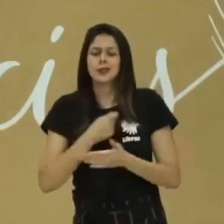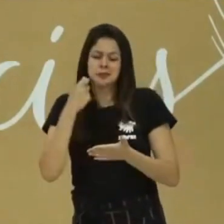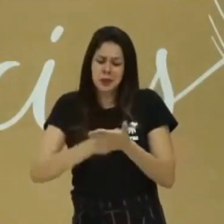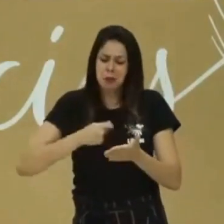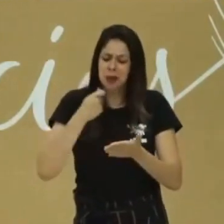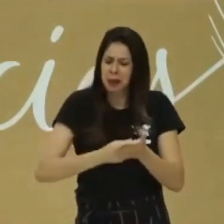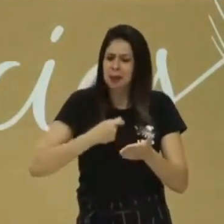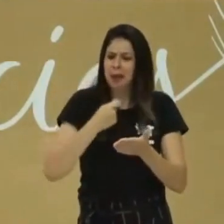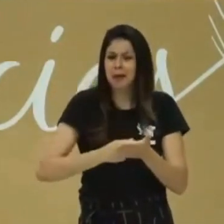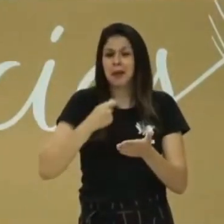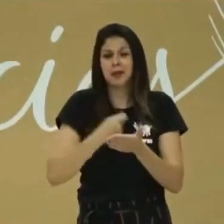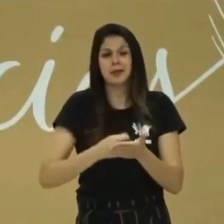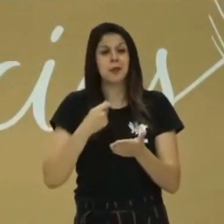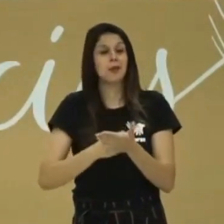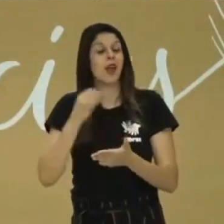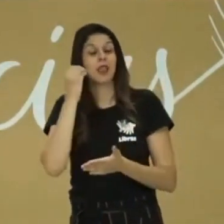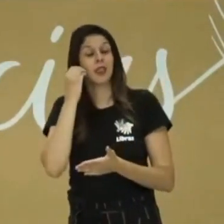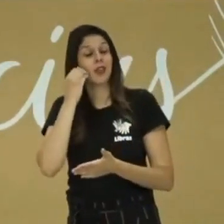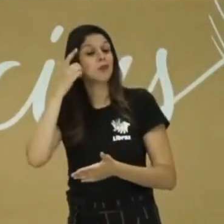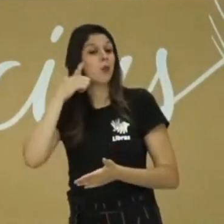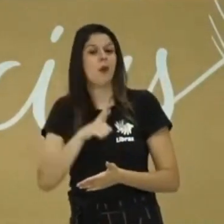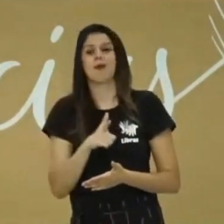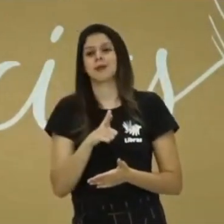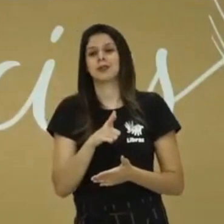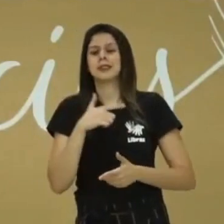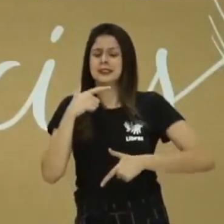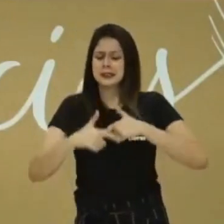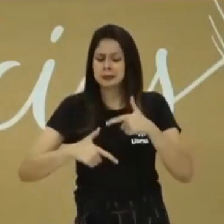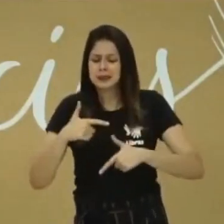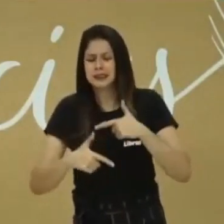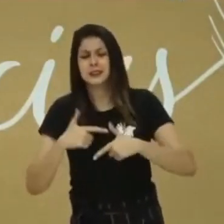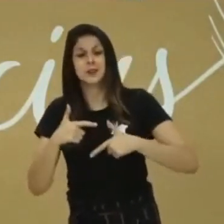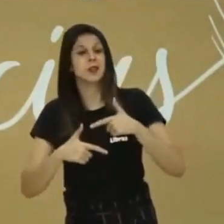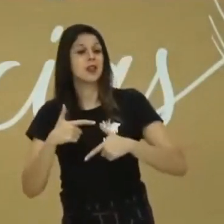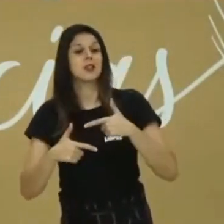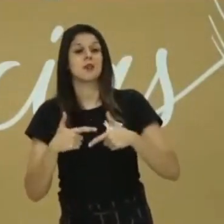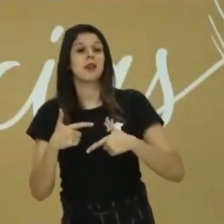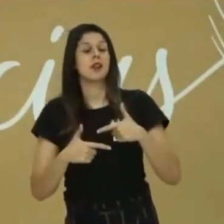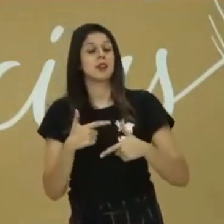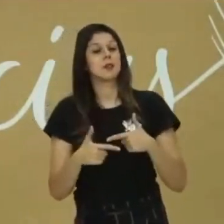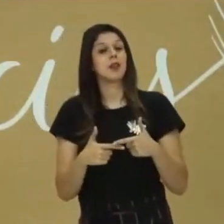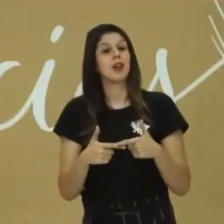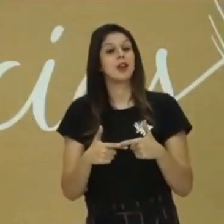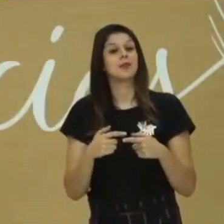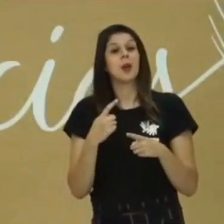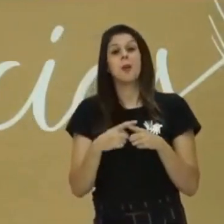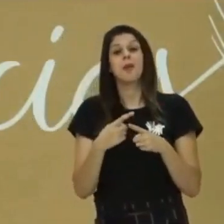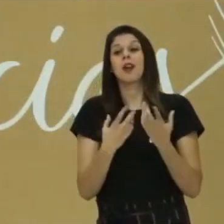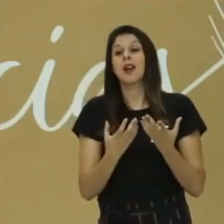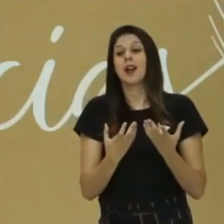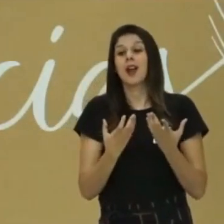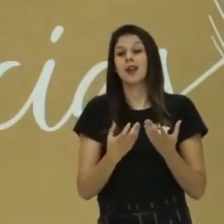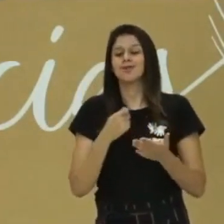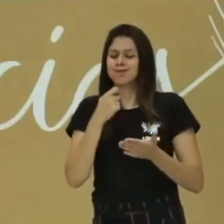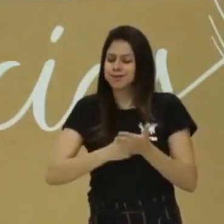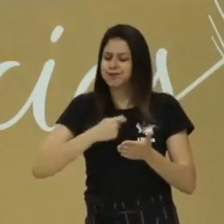a sua vida inteira você de os seus dias trabalhando para ter aquilo dá o seu tempo o seu